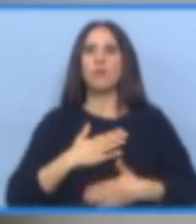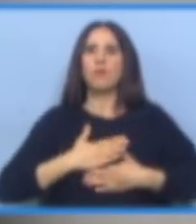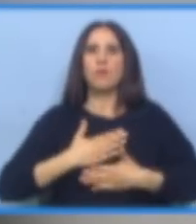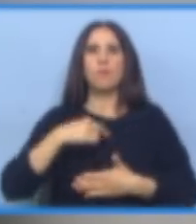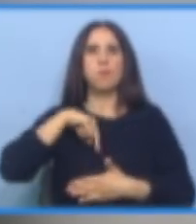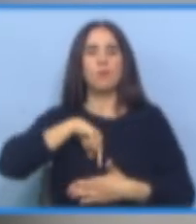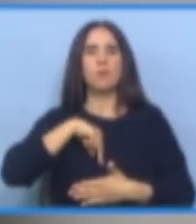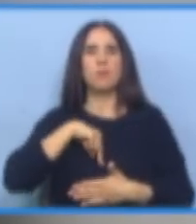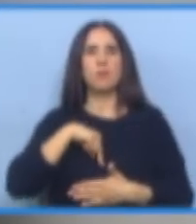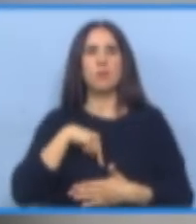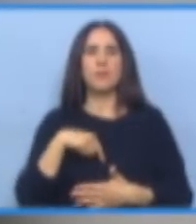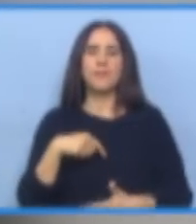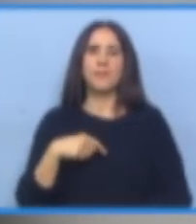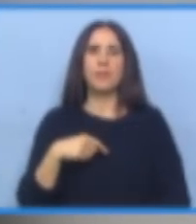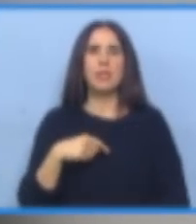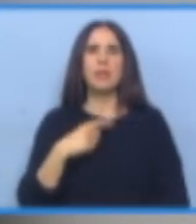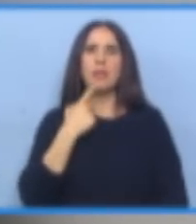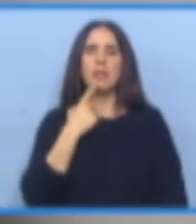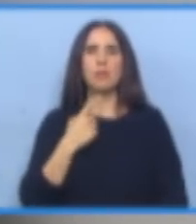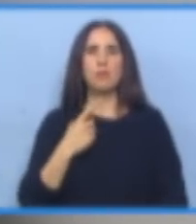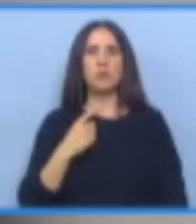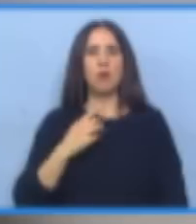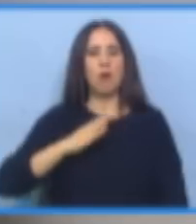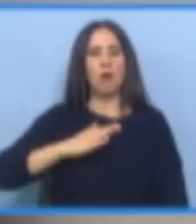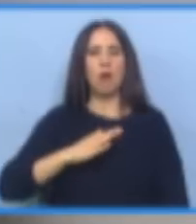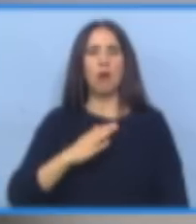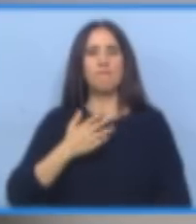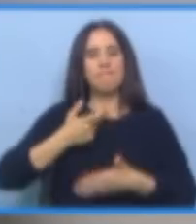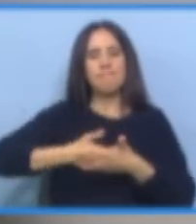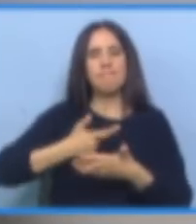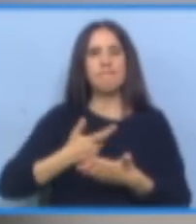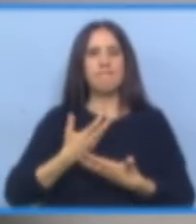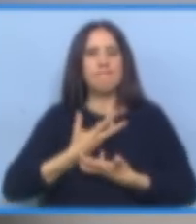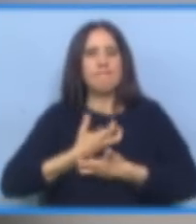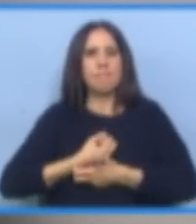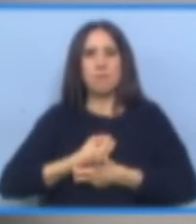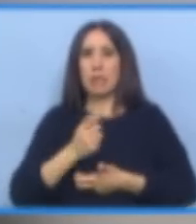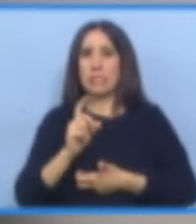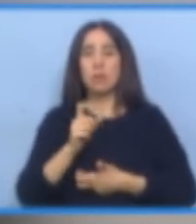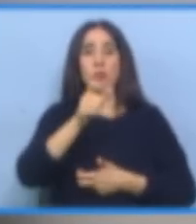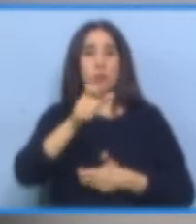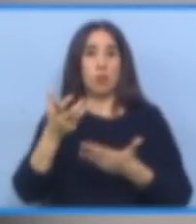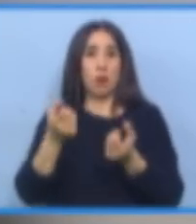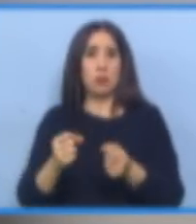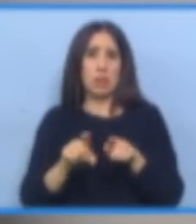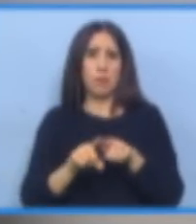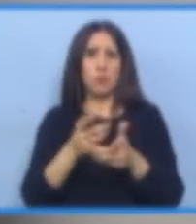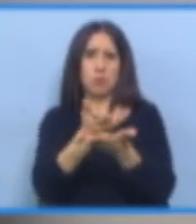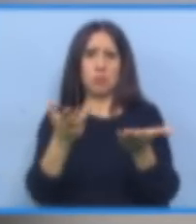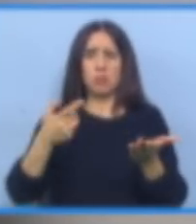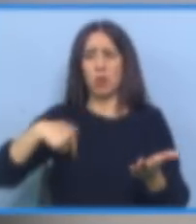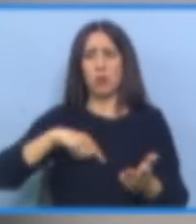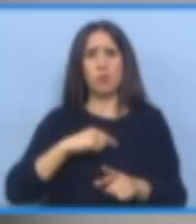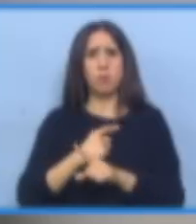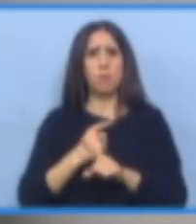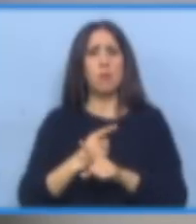vocação que fique, digamos assim, amputada, encolhida, recalcada, porque há muita gente, há muitos irmãos e nós também, podemos